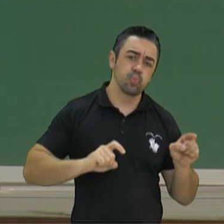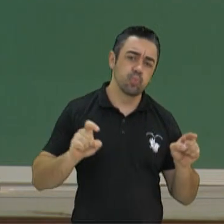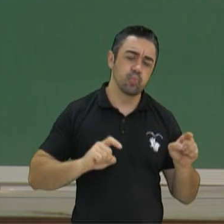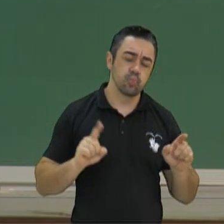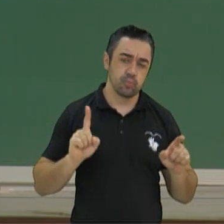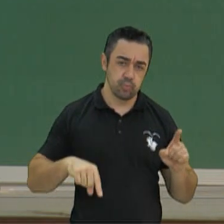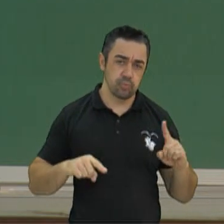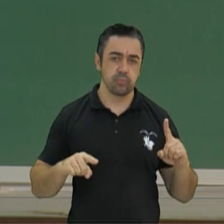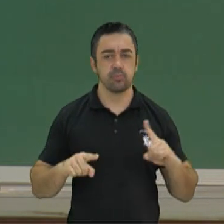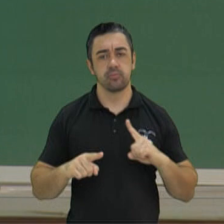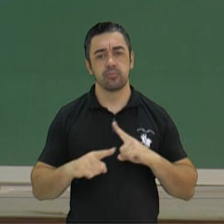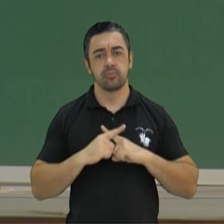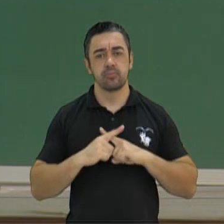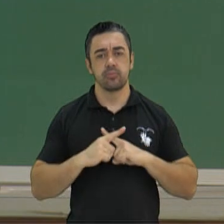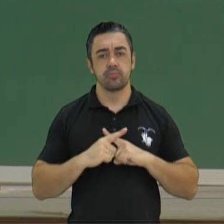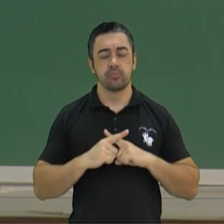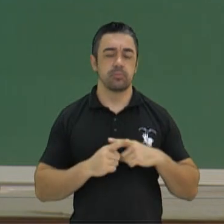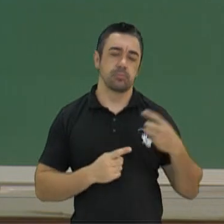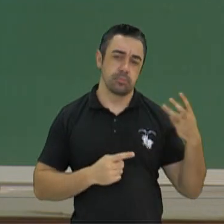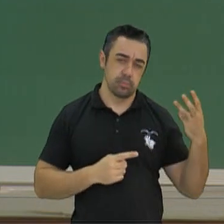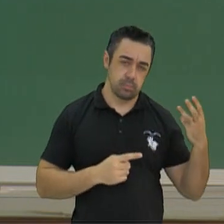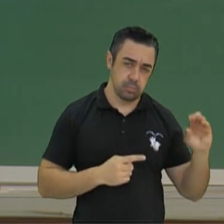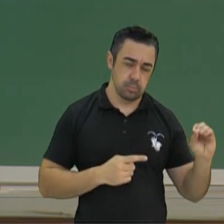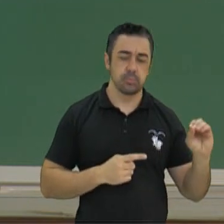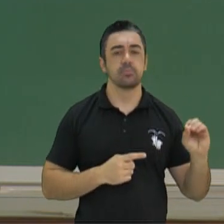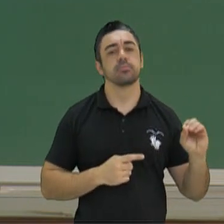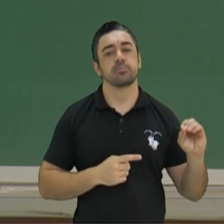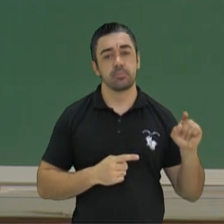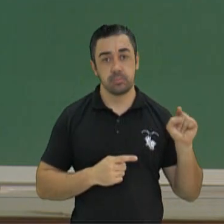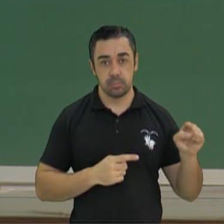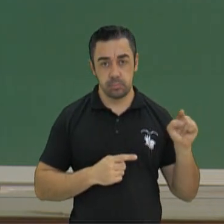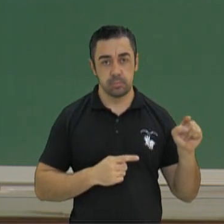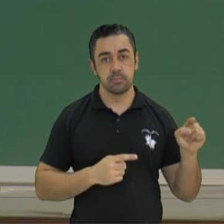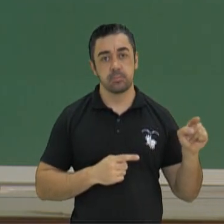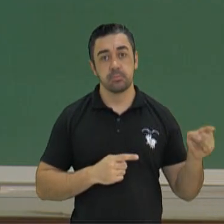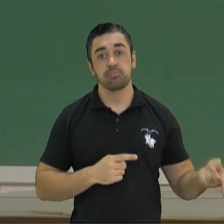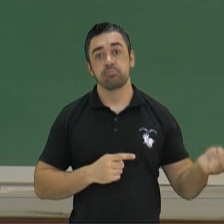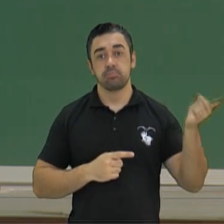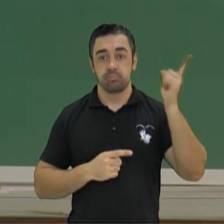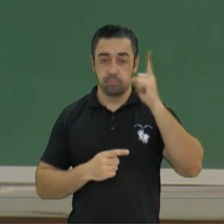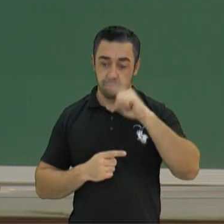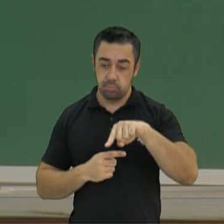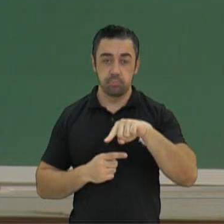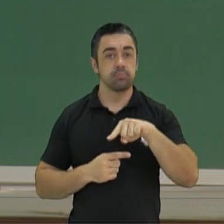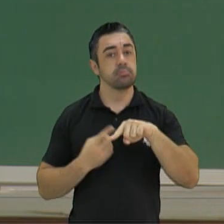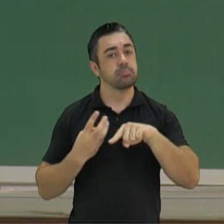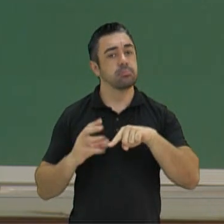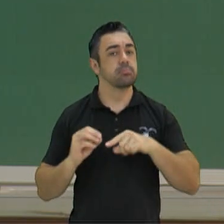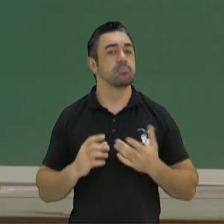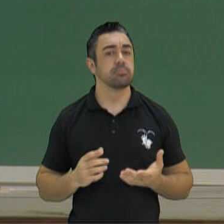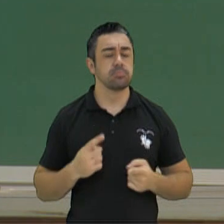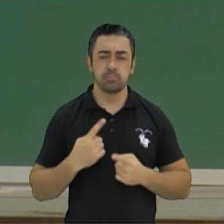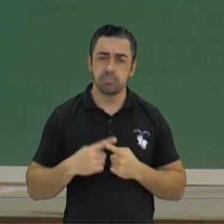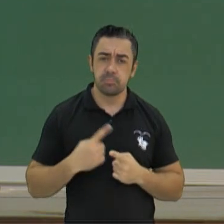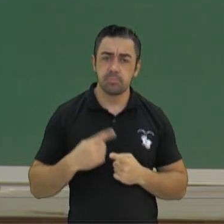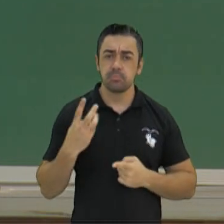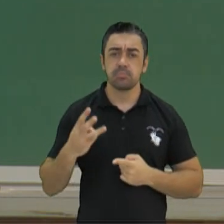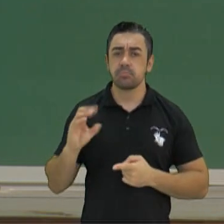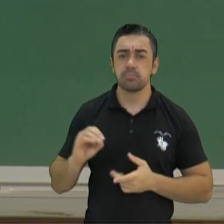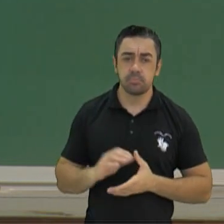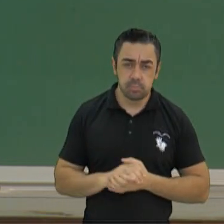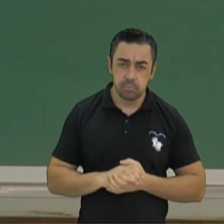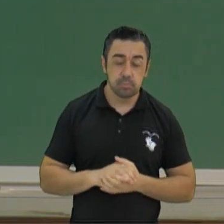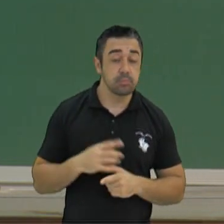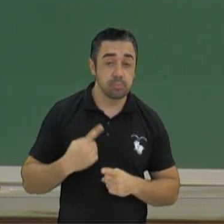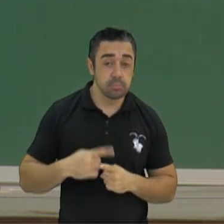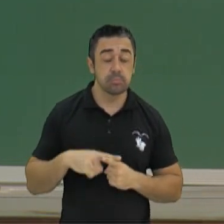Eu vou multiplicar ele por quanto? Para chegar nos 30 centímetros cúbicos. Mas por que 30 centímetros cúbicos?